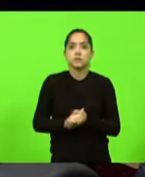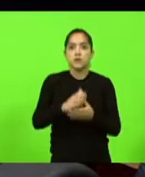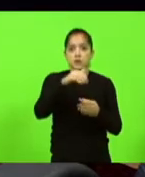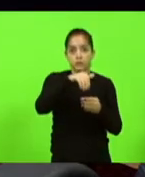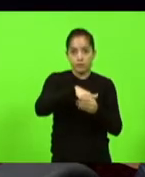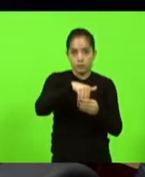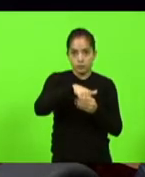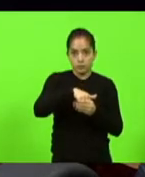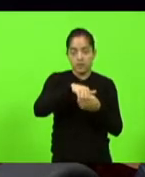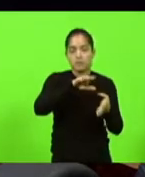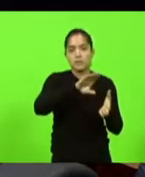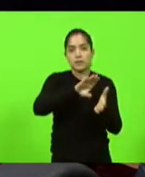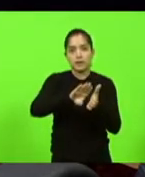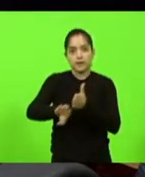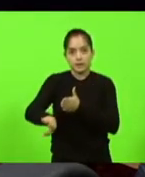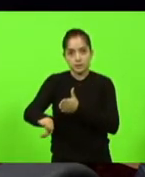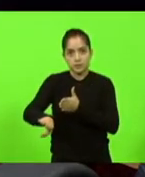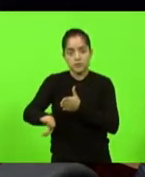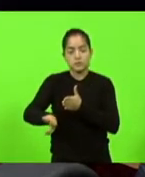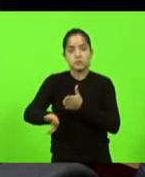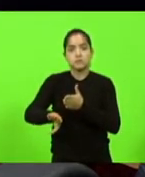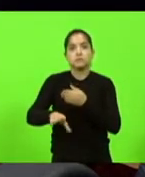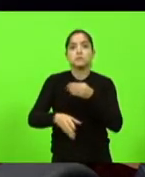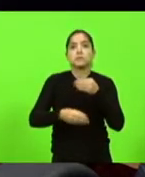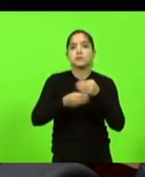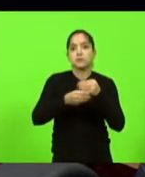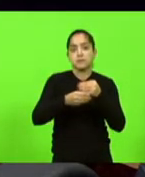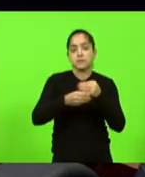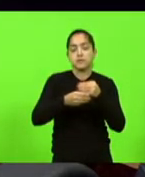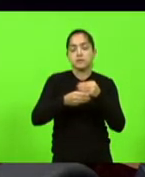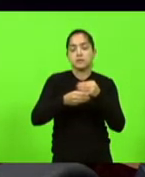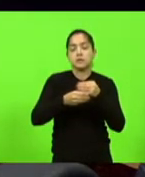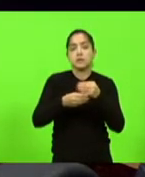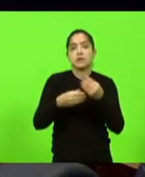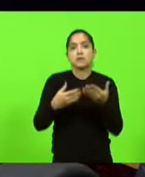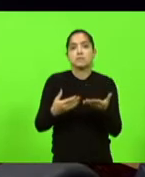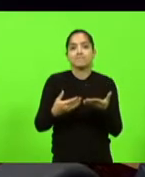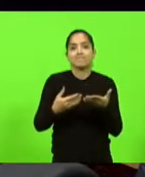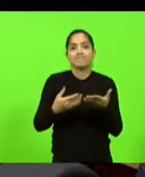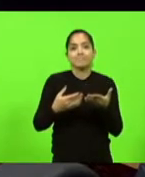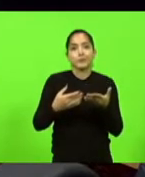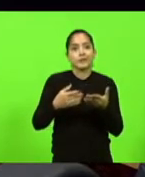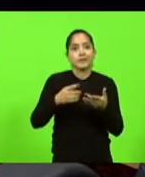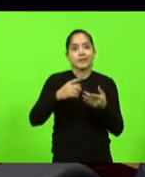votarmos pela rejeição desta emenda, uma vez que ela sai fora